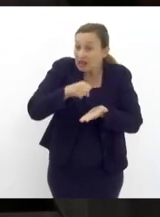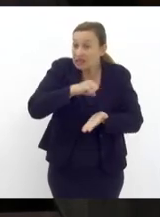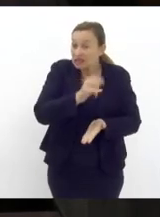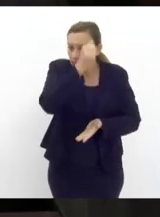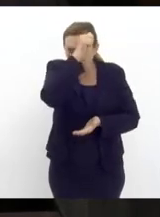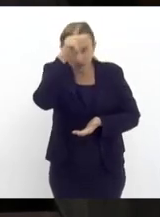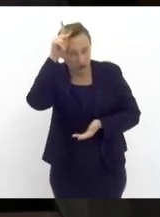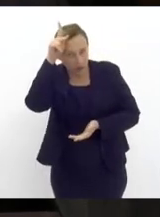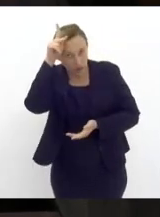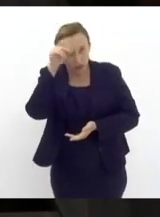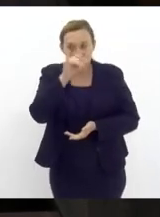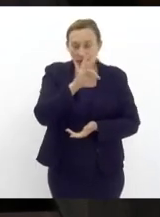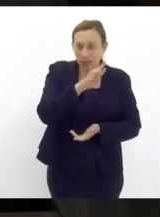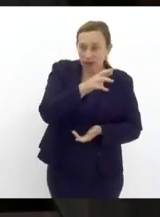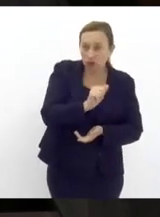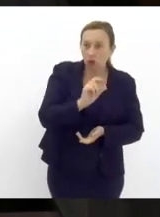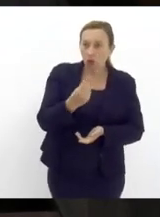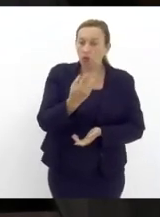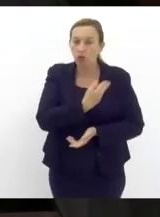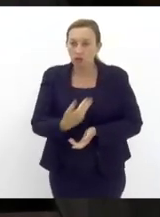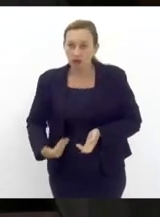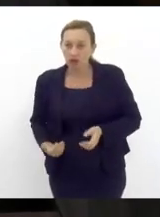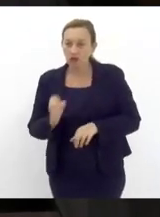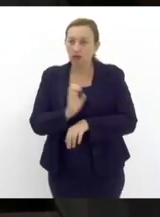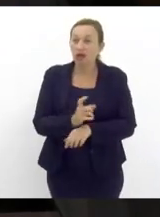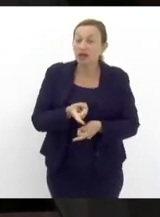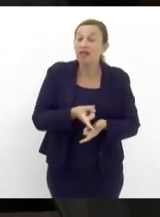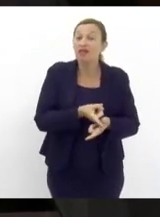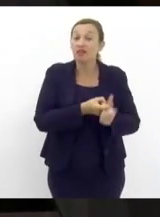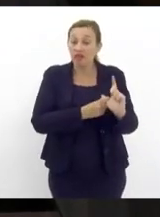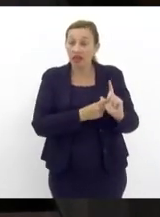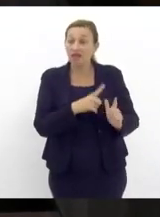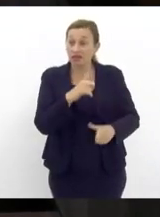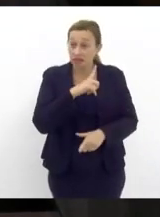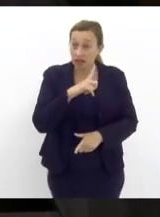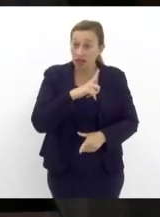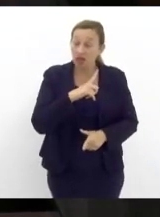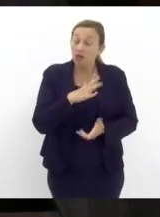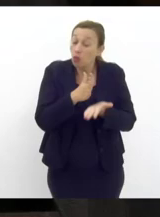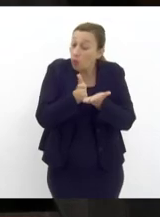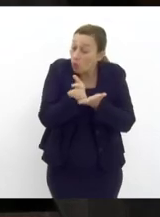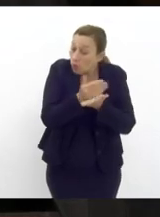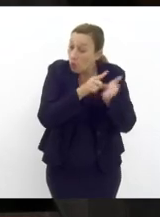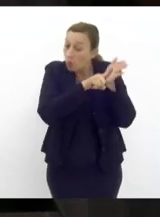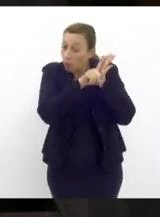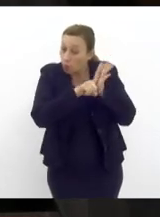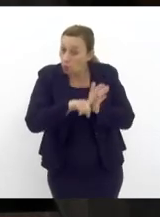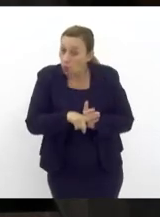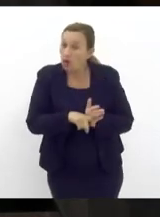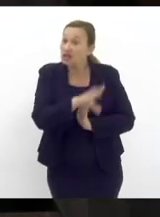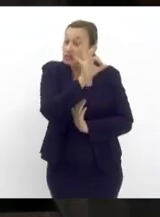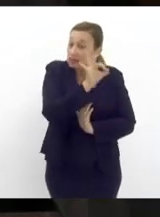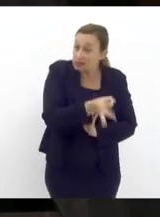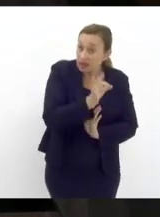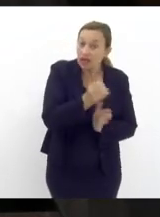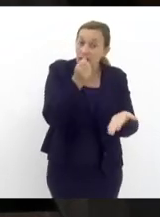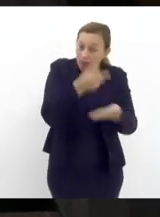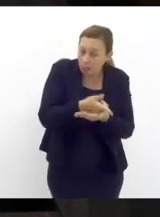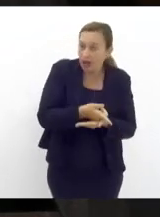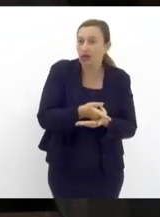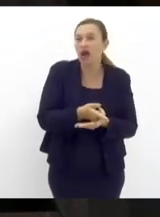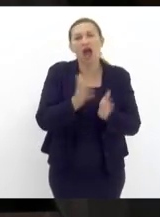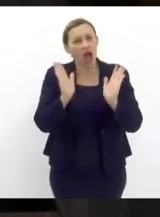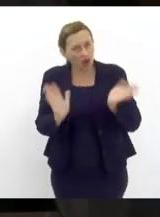de Itaperuna o governo do estado deve ao Hospital São José do Avaí que se apure que se façam auditoria e que se pague